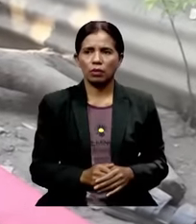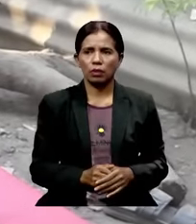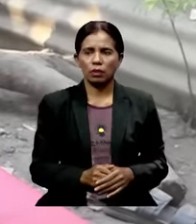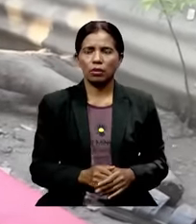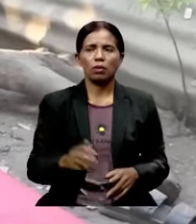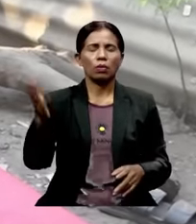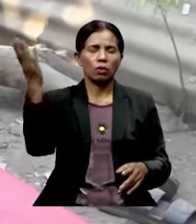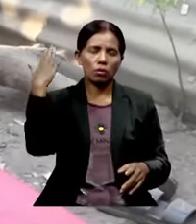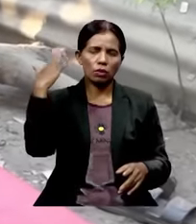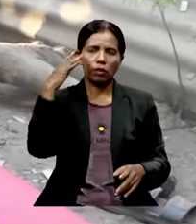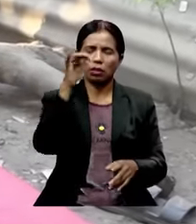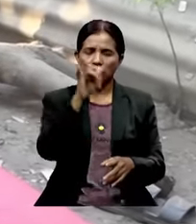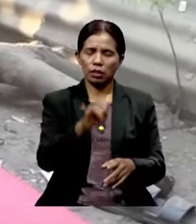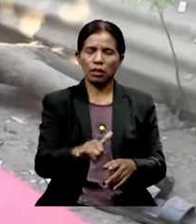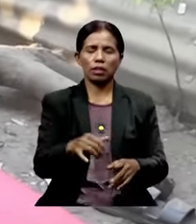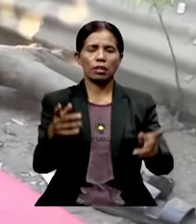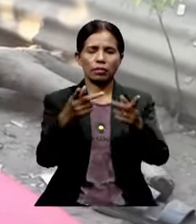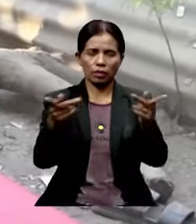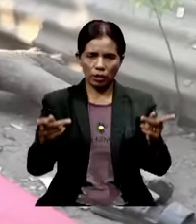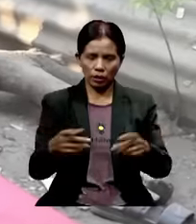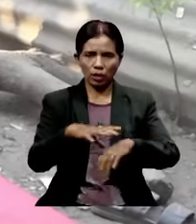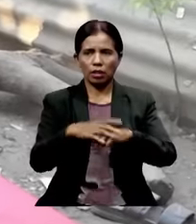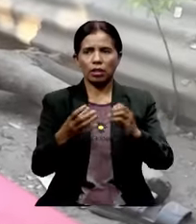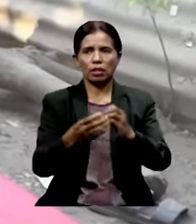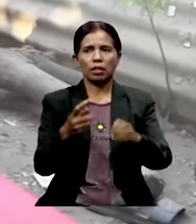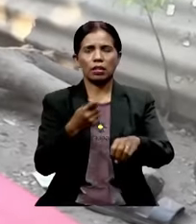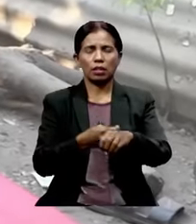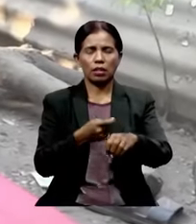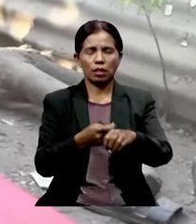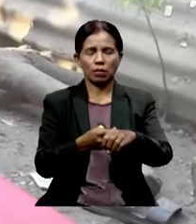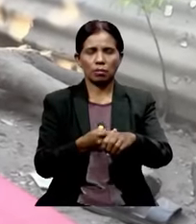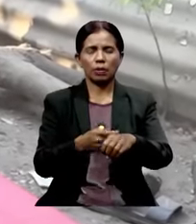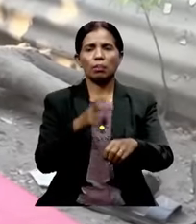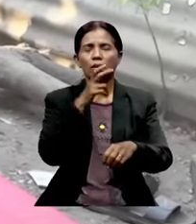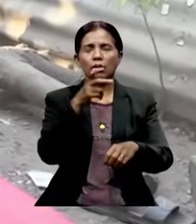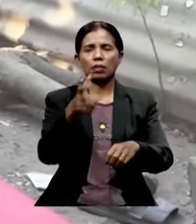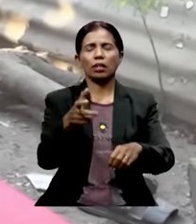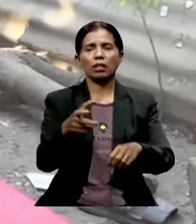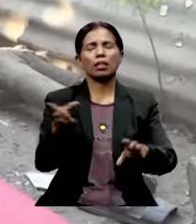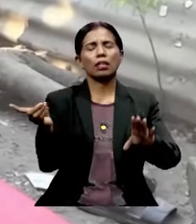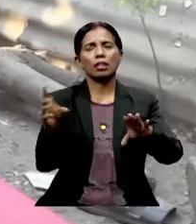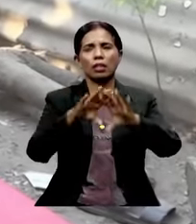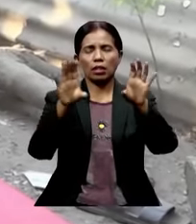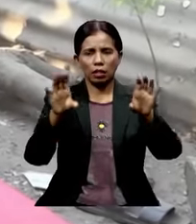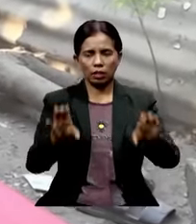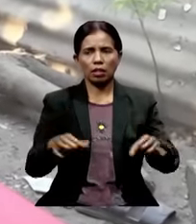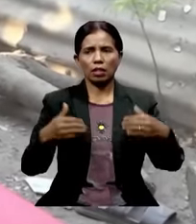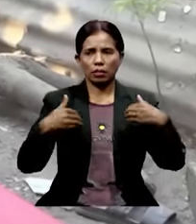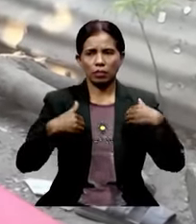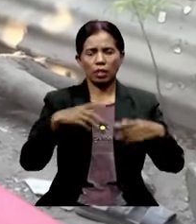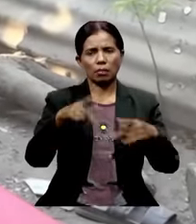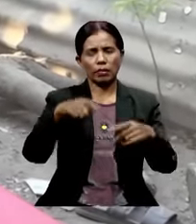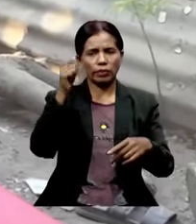ulo, releia, raine, e a tempo português, sura dia, ou na galé. Uau, botina que nem calamar tem na